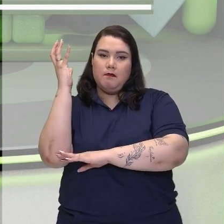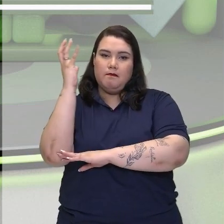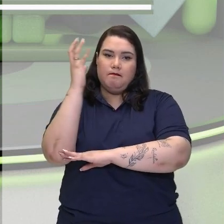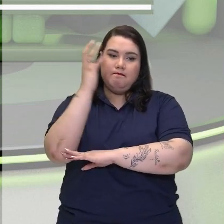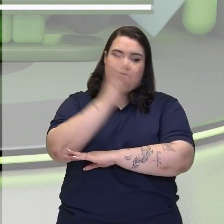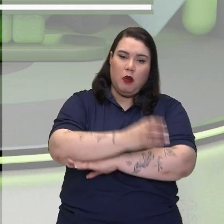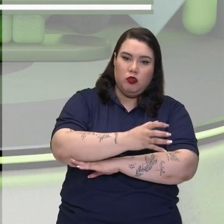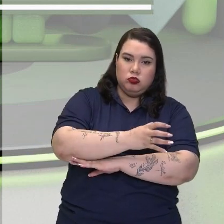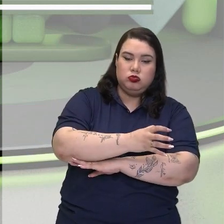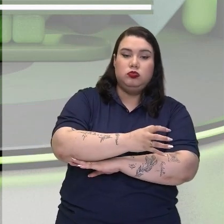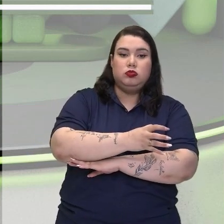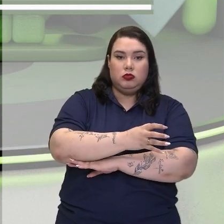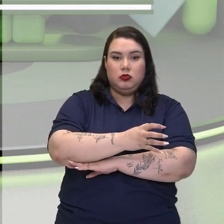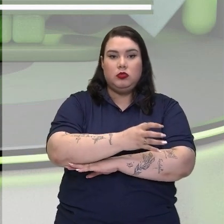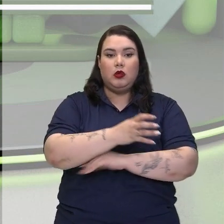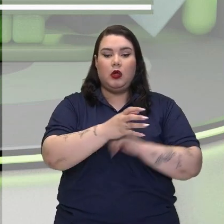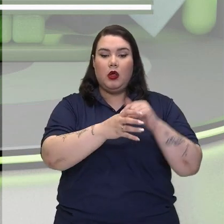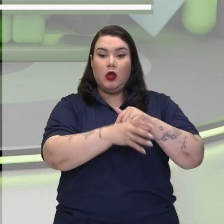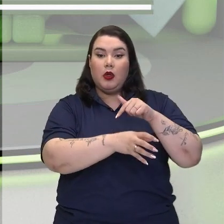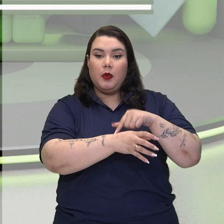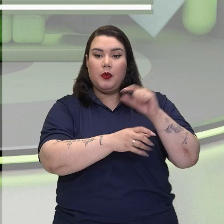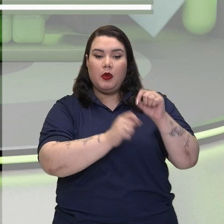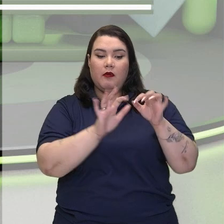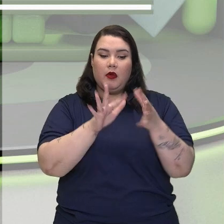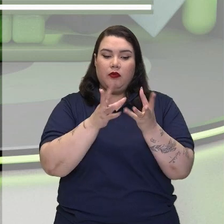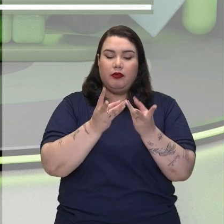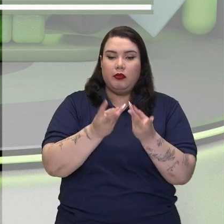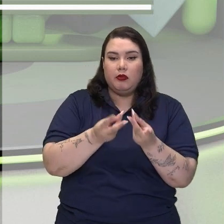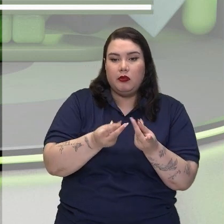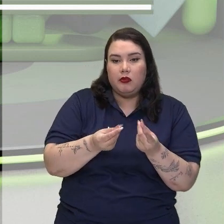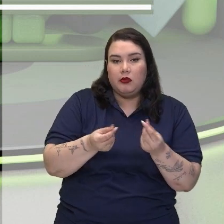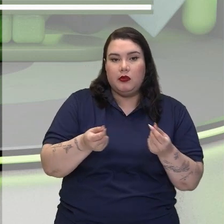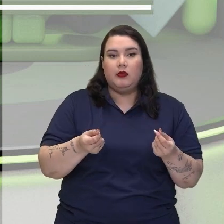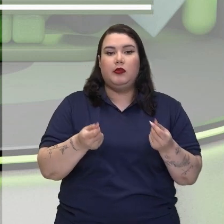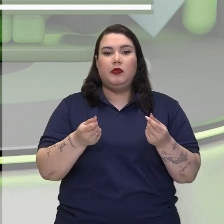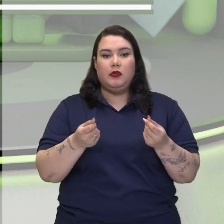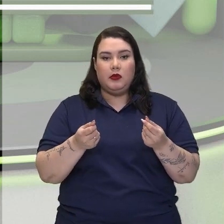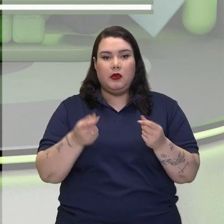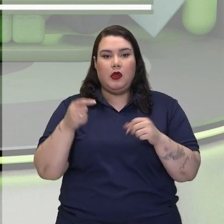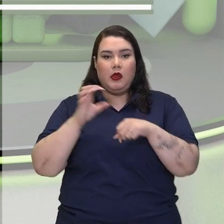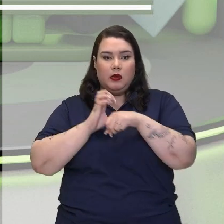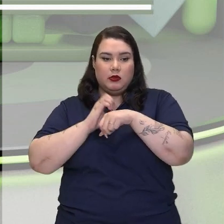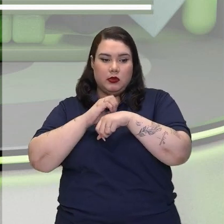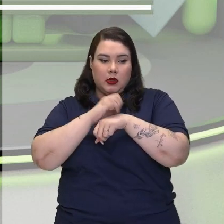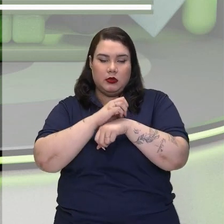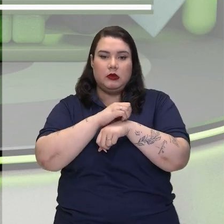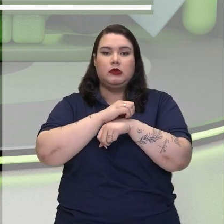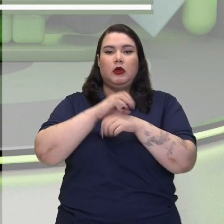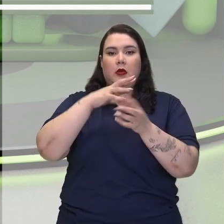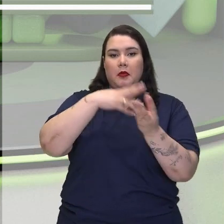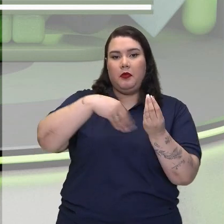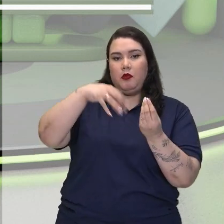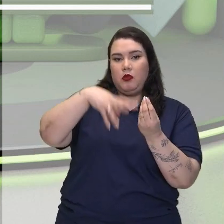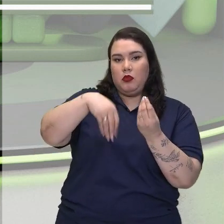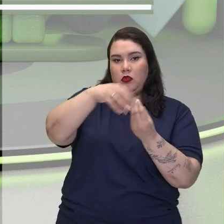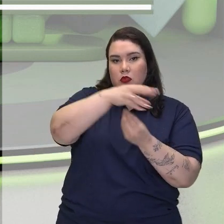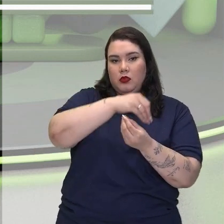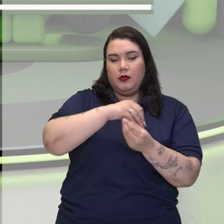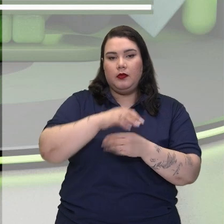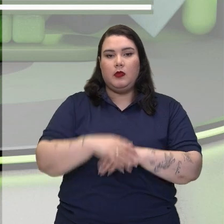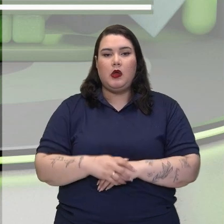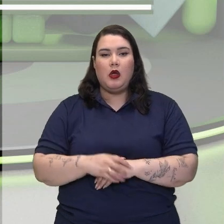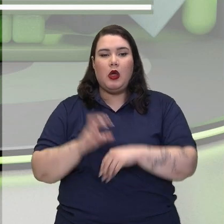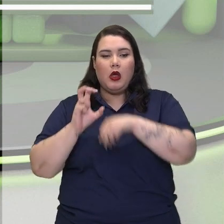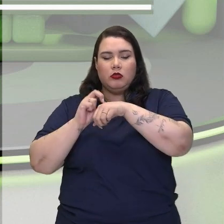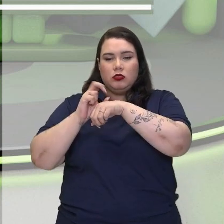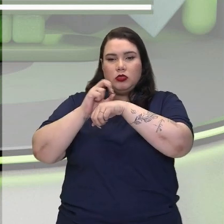que a árvore caiu, o que vai acontecer? Ela vai se decompor. Quem vai fazer esse trabalho? Fungos e bactérias. Morreu um inseto,